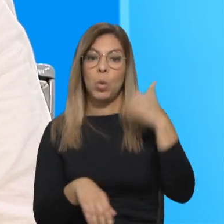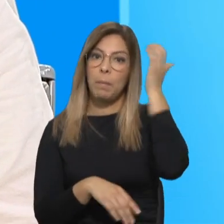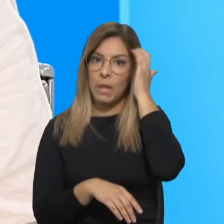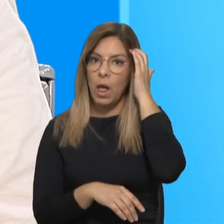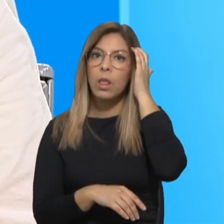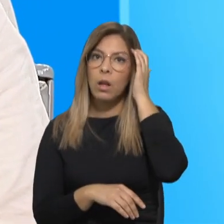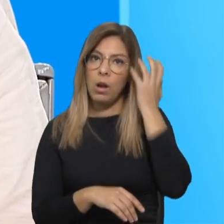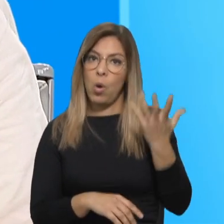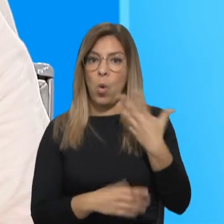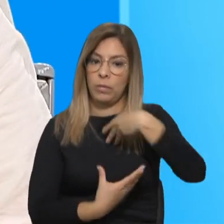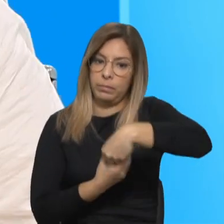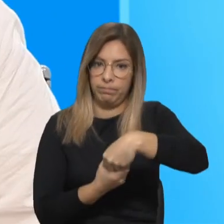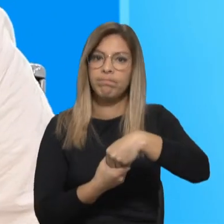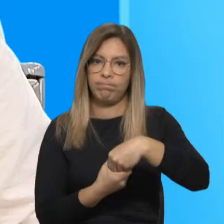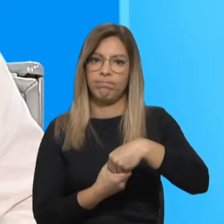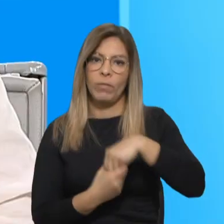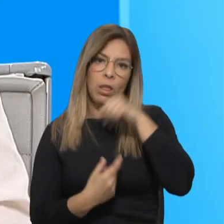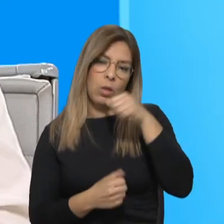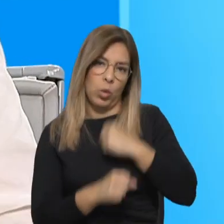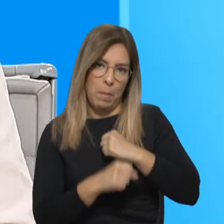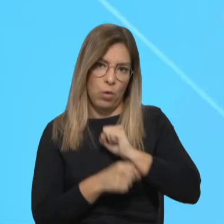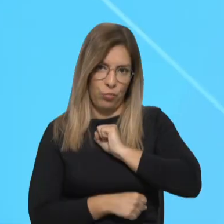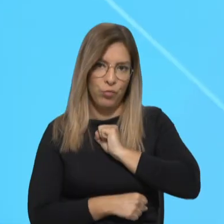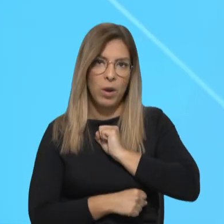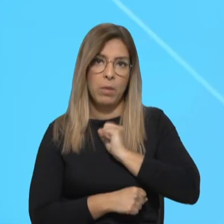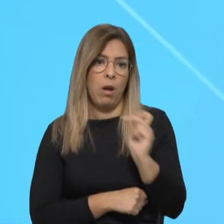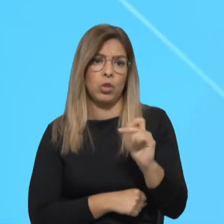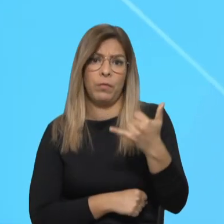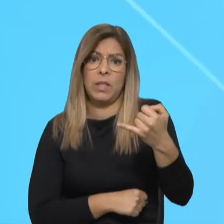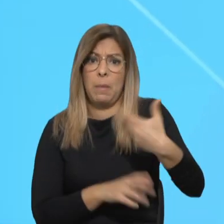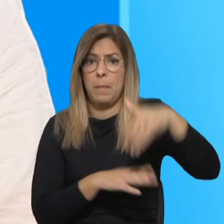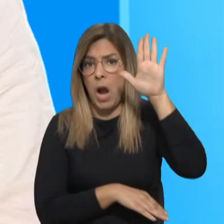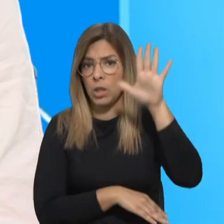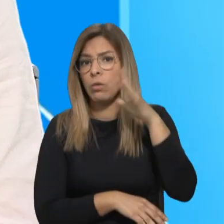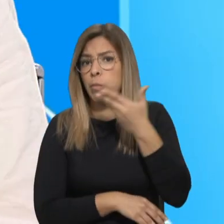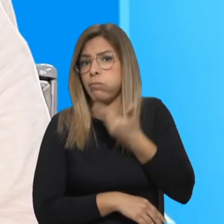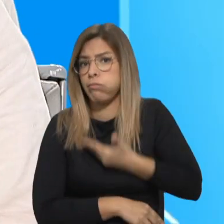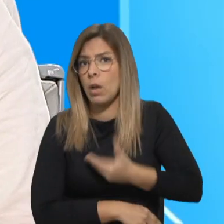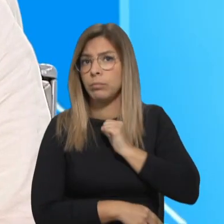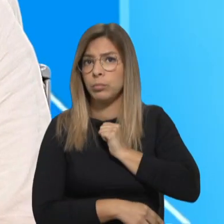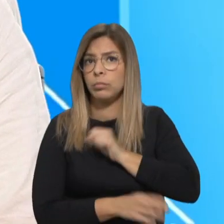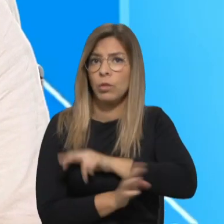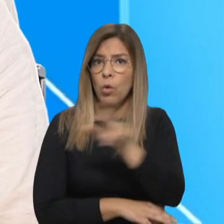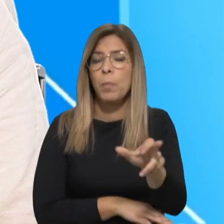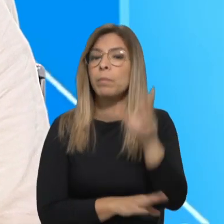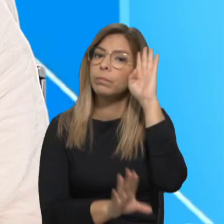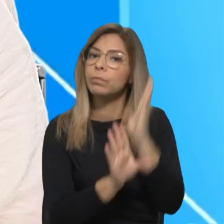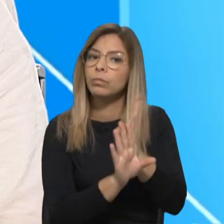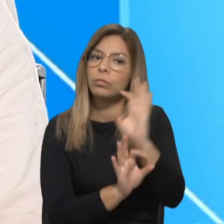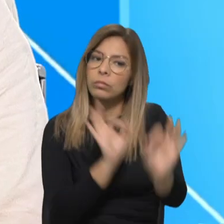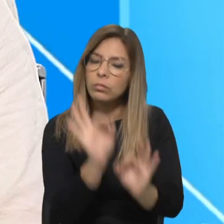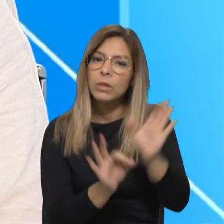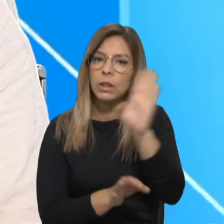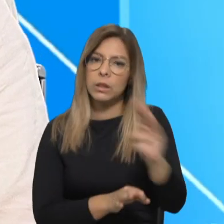me envolvo mais, ao longo de mais de 25 anos, é a minha experiência nesta capelania da Clínica Psiquiátrica de São José, aqui